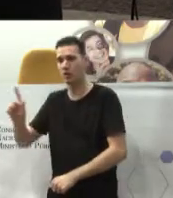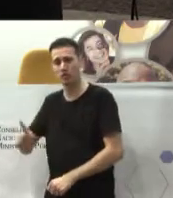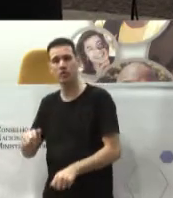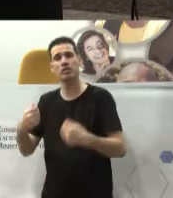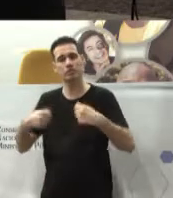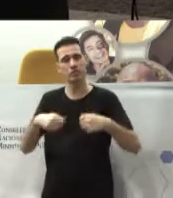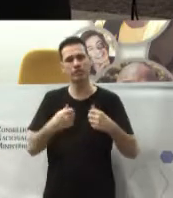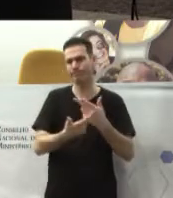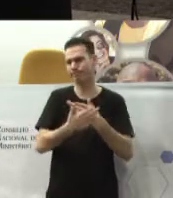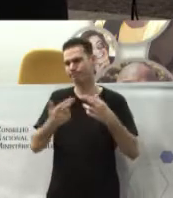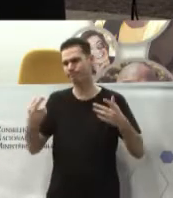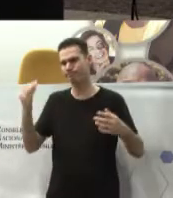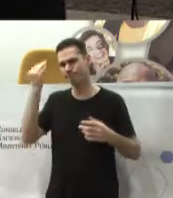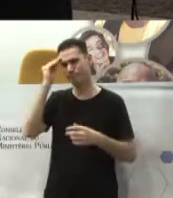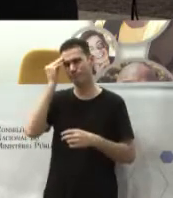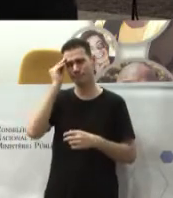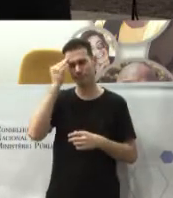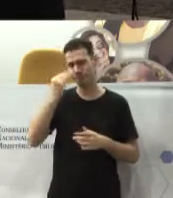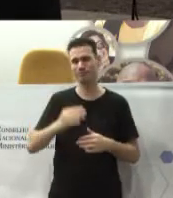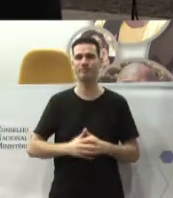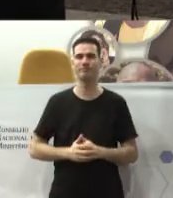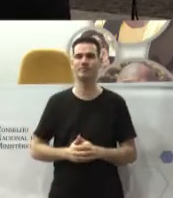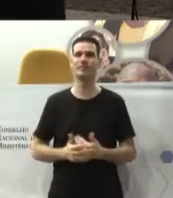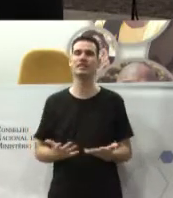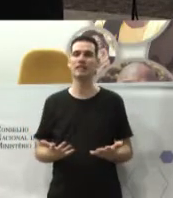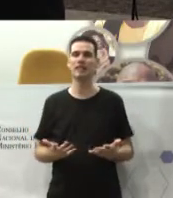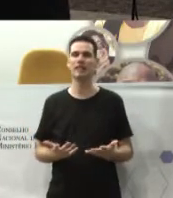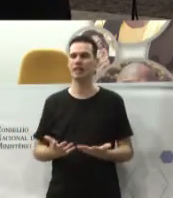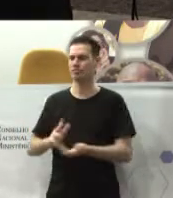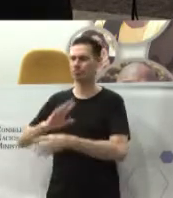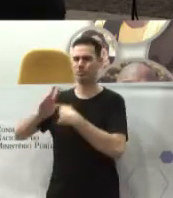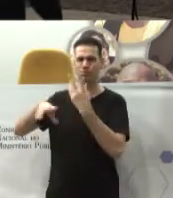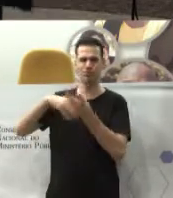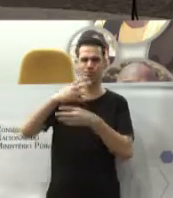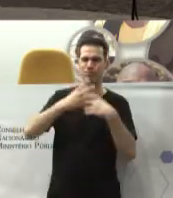entendimentos. Isso vira um grande barulho.